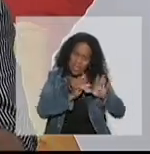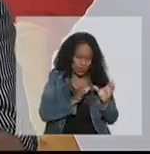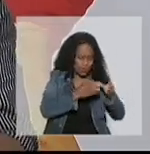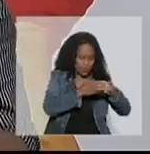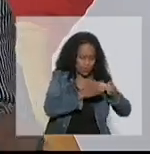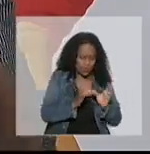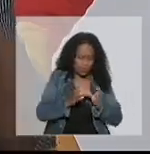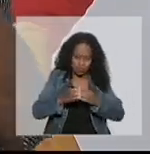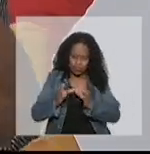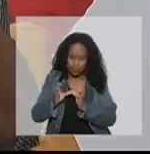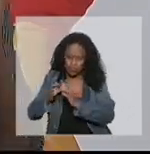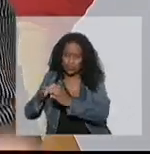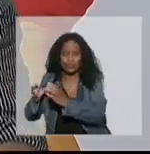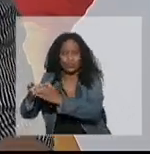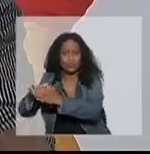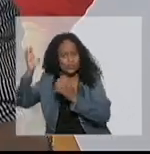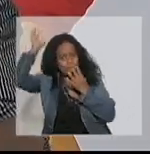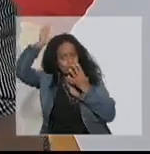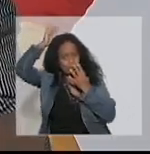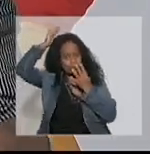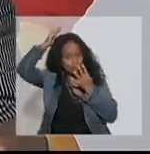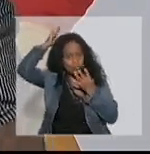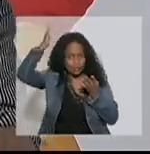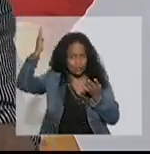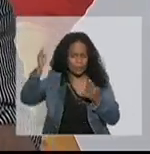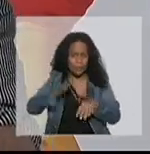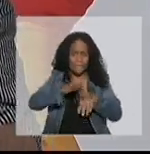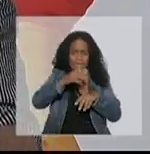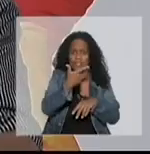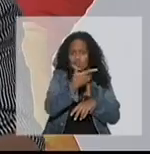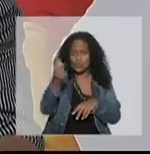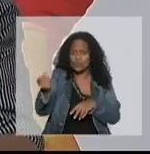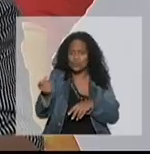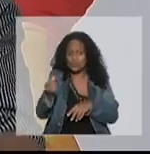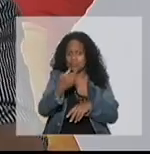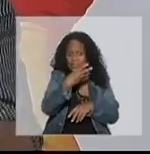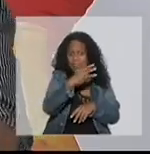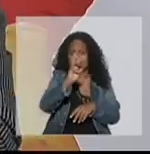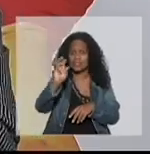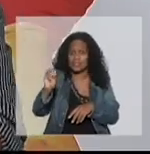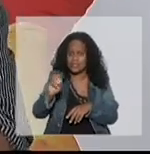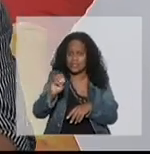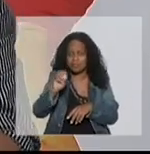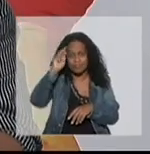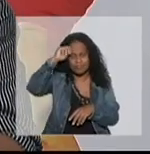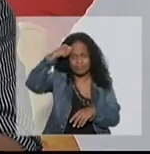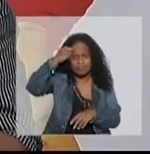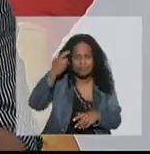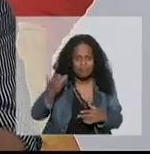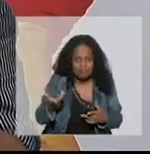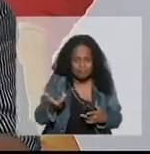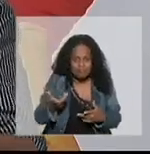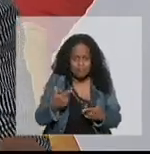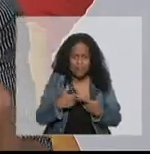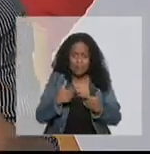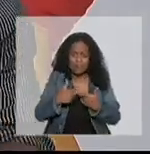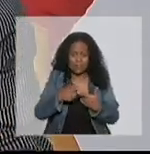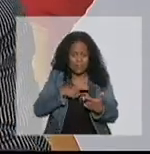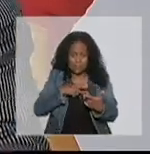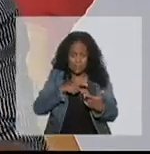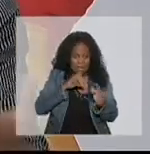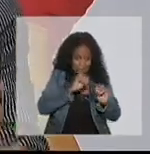ou é do Krenak, ou é do Guarani. Então, há uma diversidade muito grande, mais de 200 línguas, mais de 300 etnias. E por que